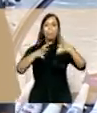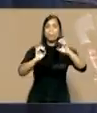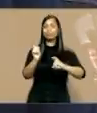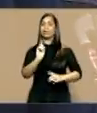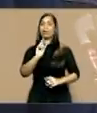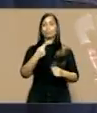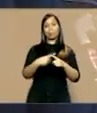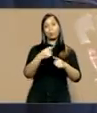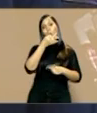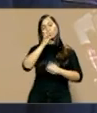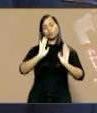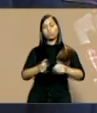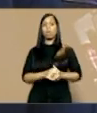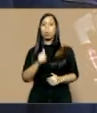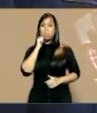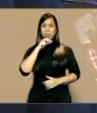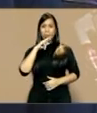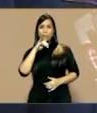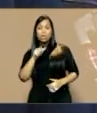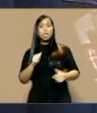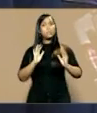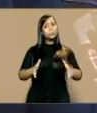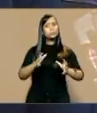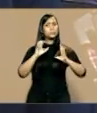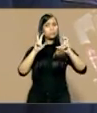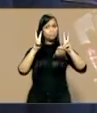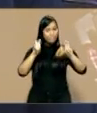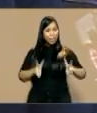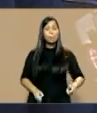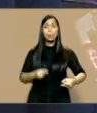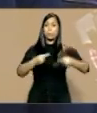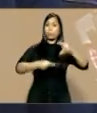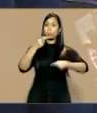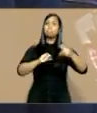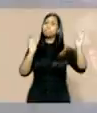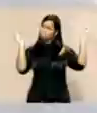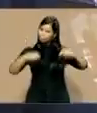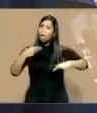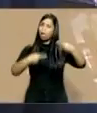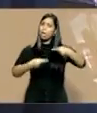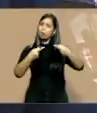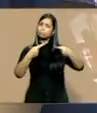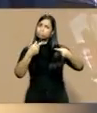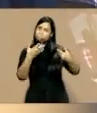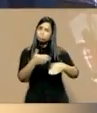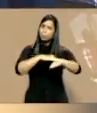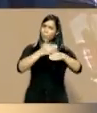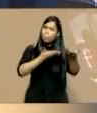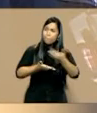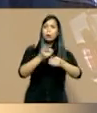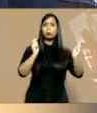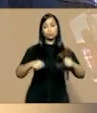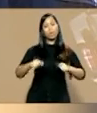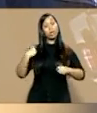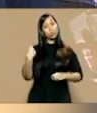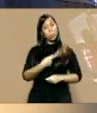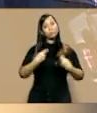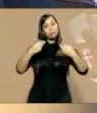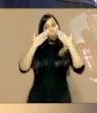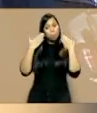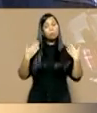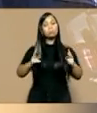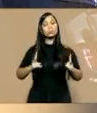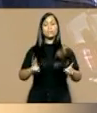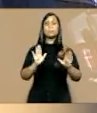opinião. Já Gabriela acha que um tema espinhoso como política é discutível sim. É bom a gente se expor sempre, mas sempre tem aquele